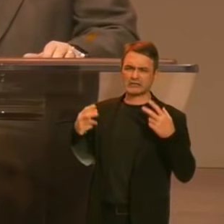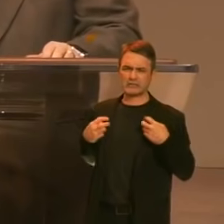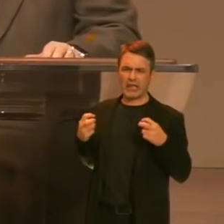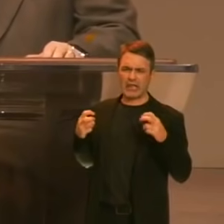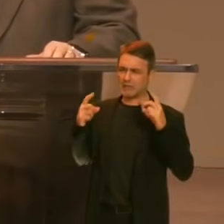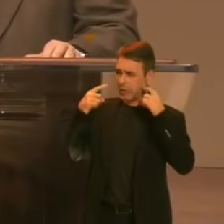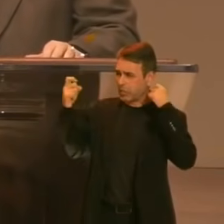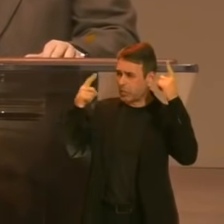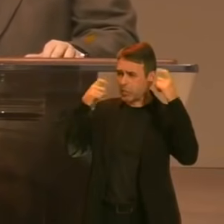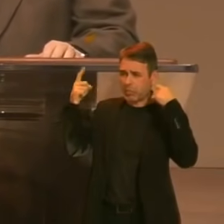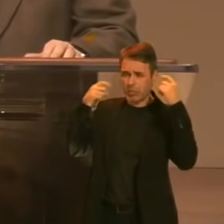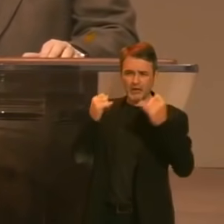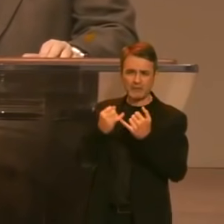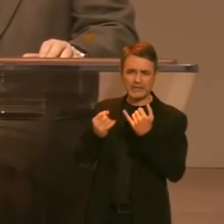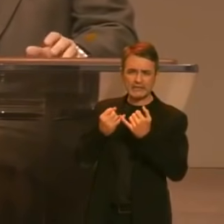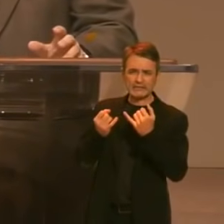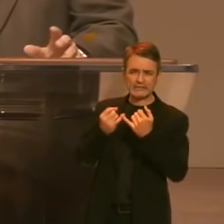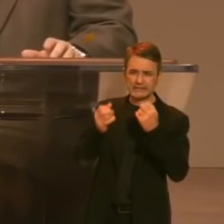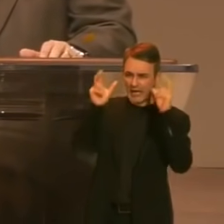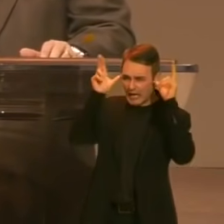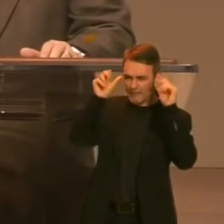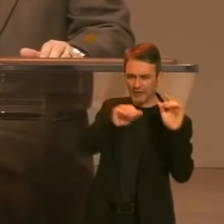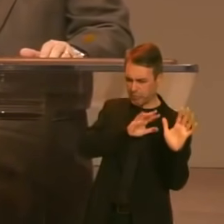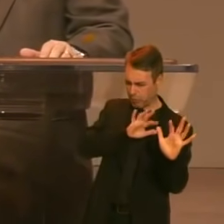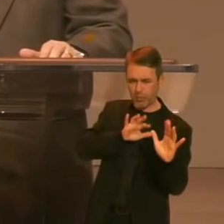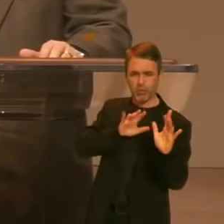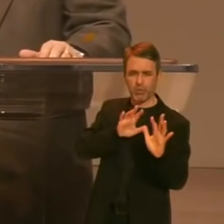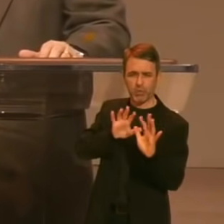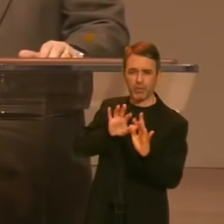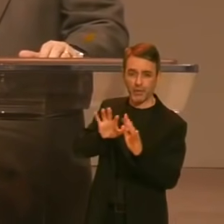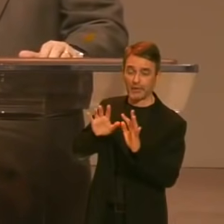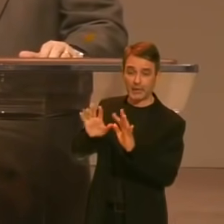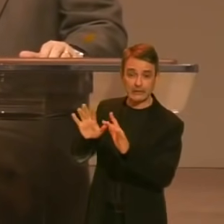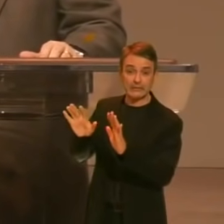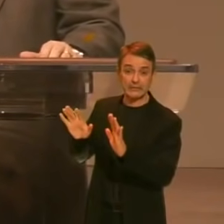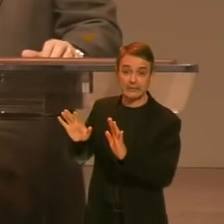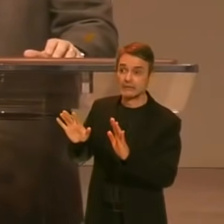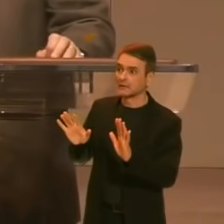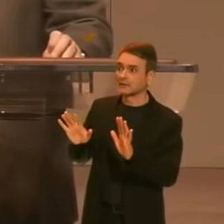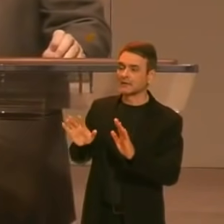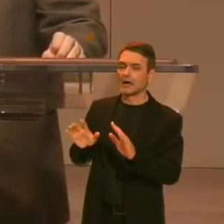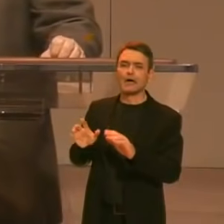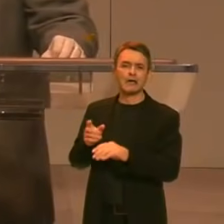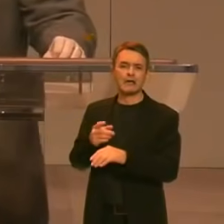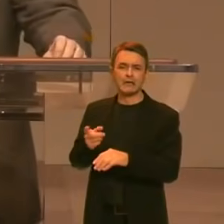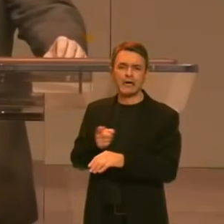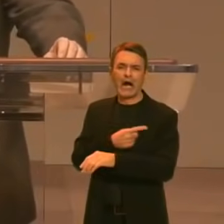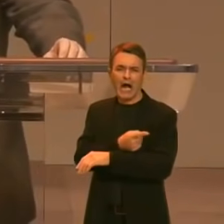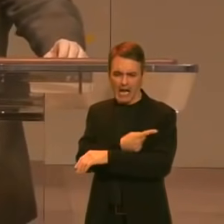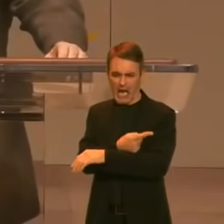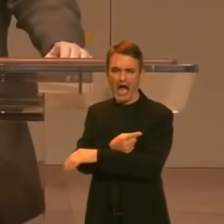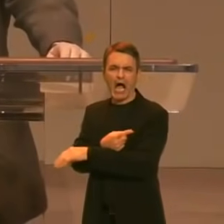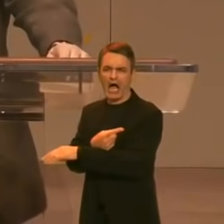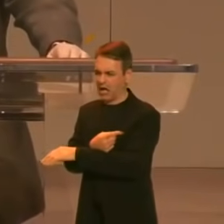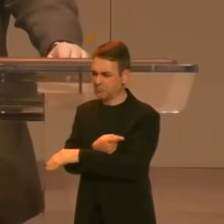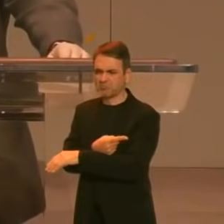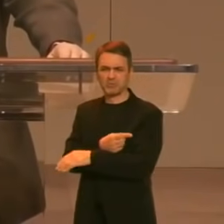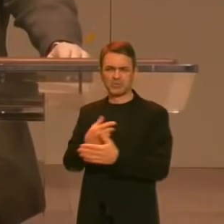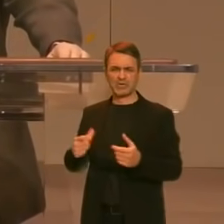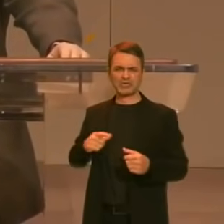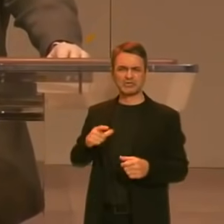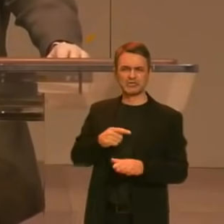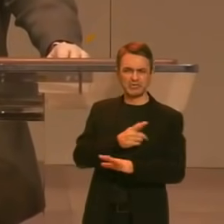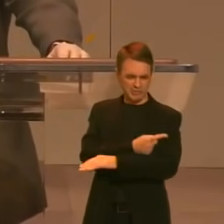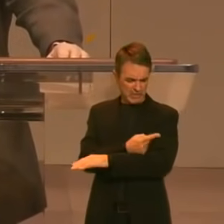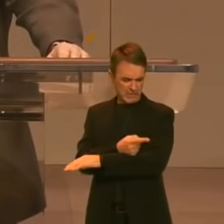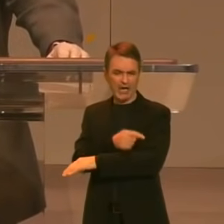muitos cavalos e carruagens correndo para a batalha. E tinham caudas e ferrões como de escorpiões, e na cauda